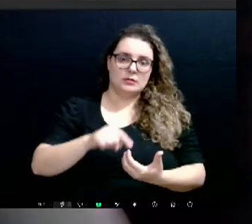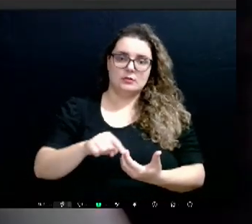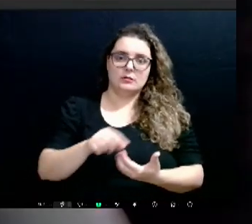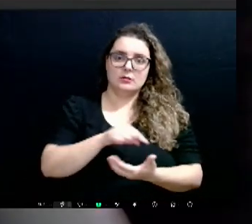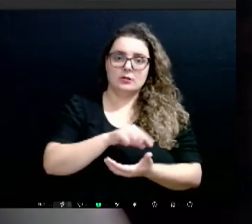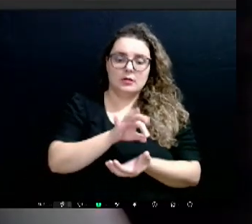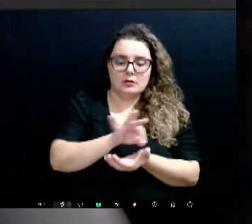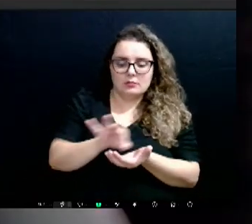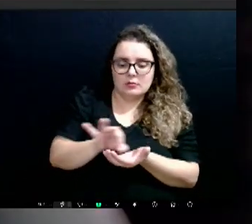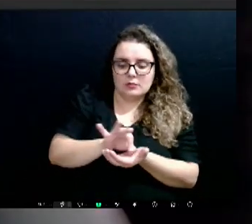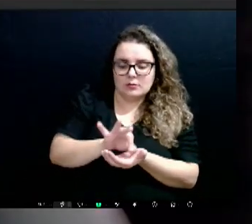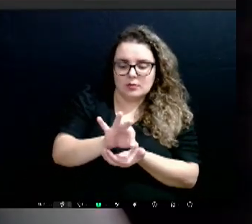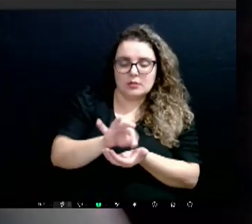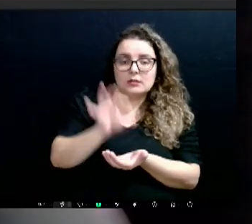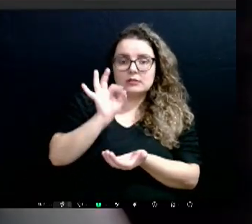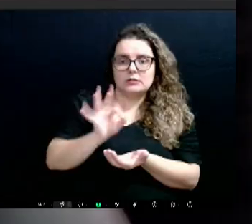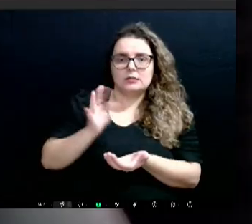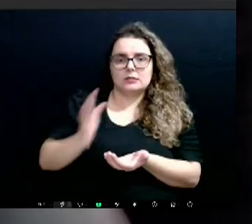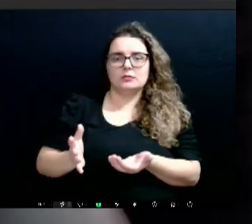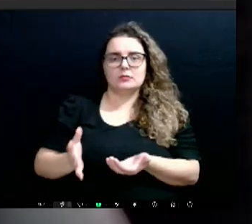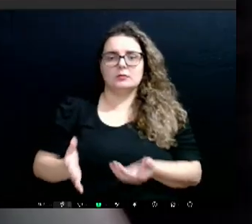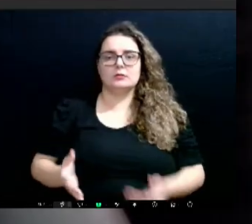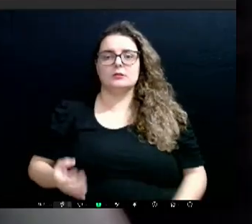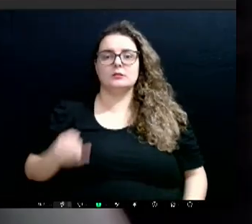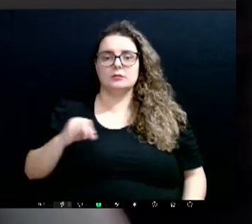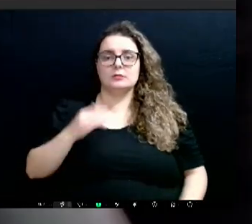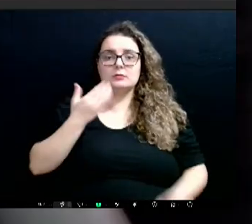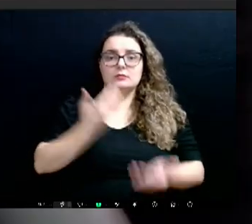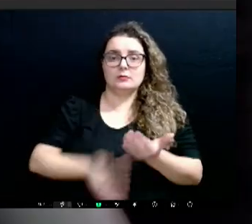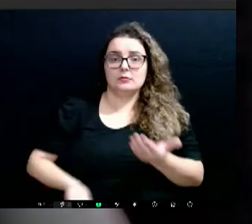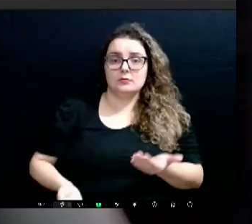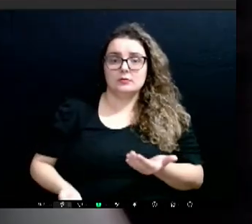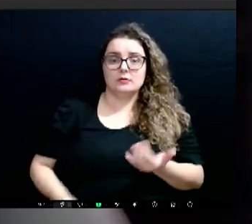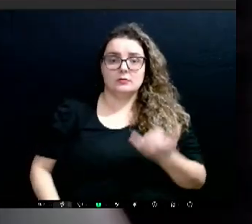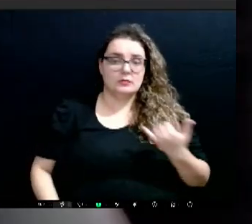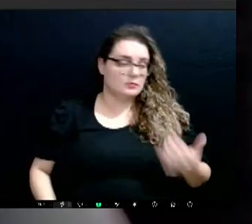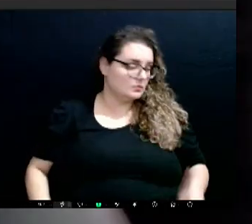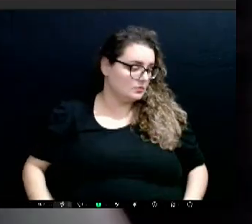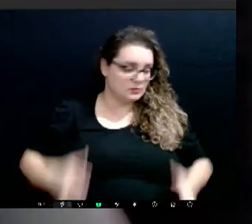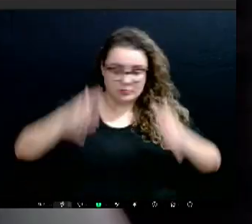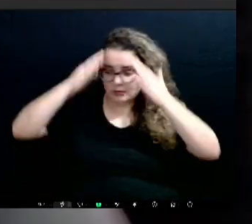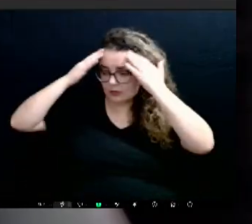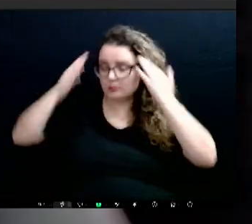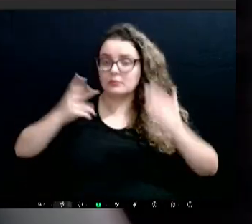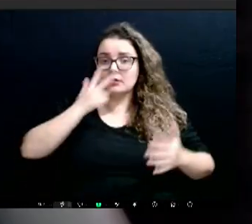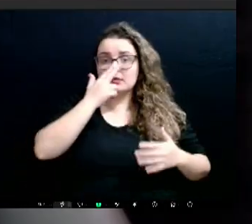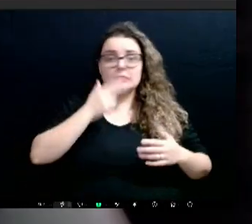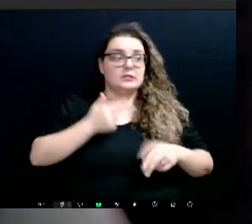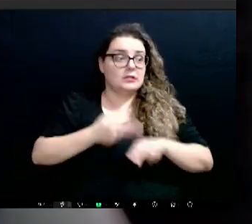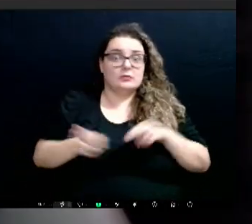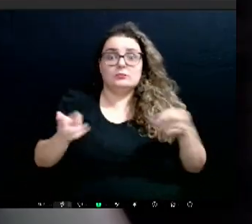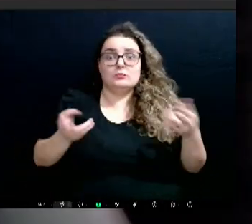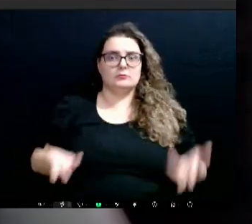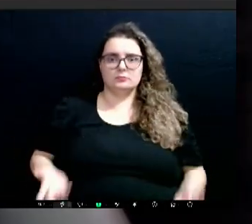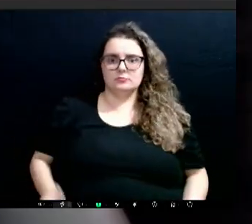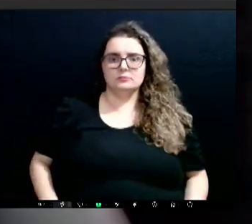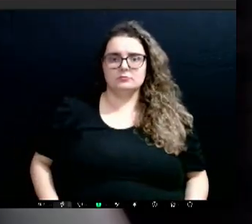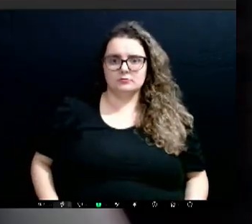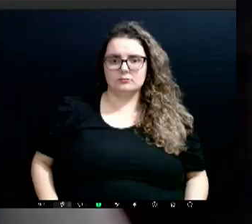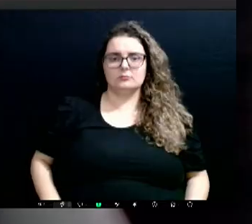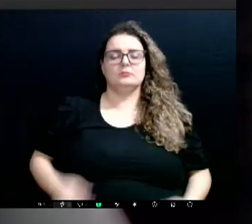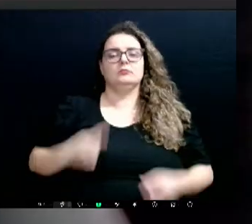ótimo, né? Hoje, se você perde aquele celular, você fica desesperado, às vezes, porque parece que ele já